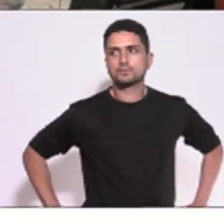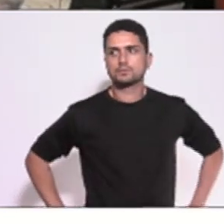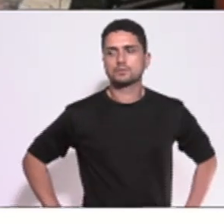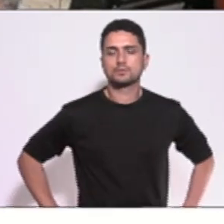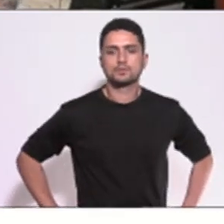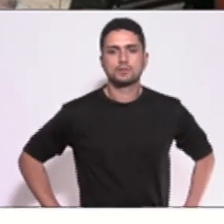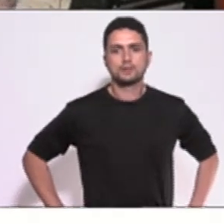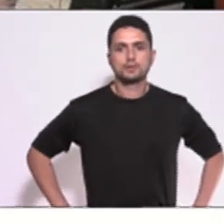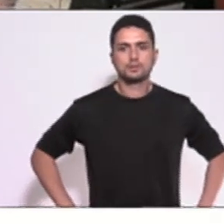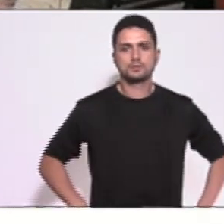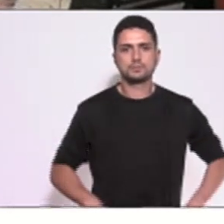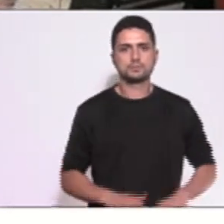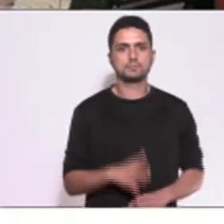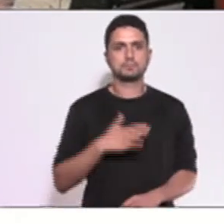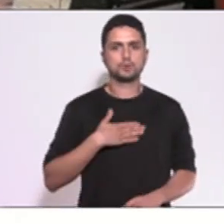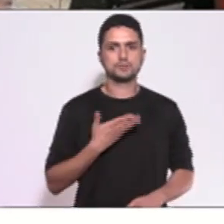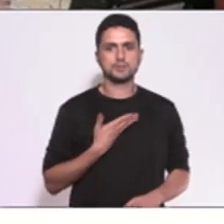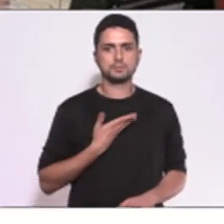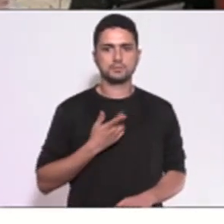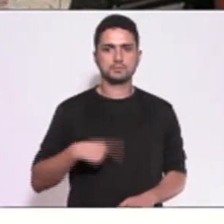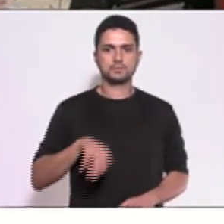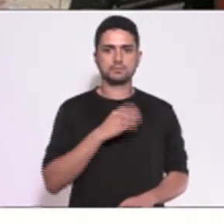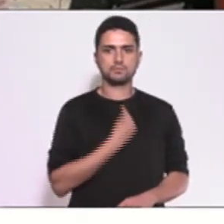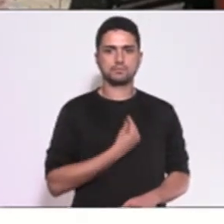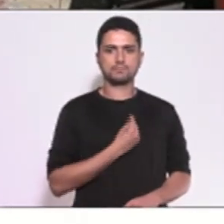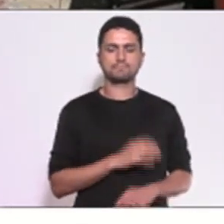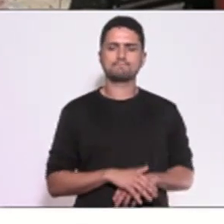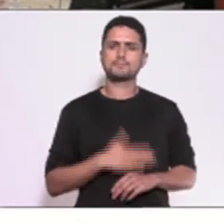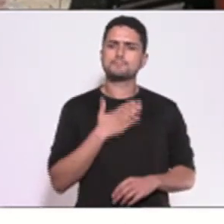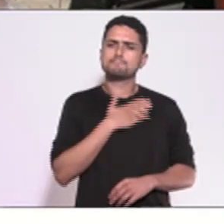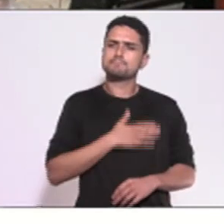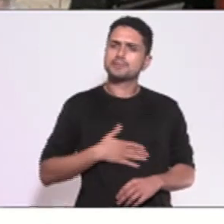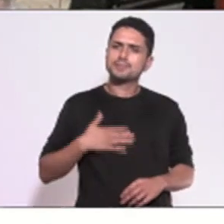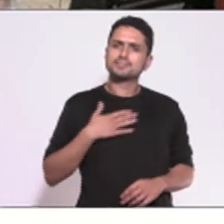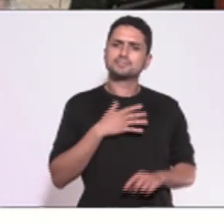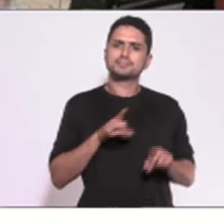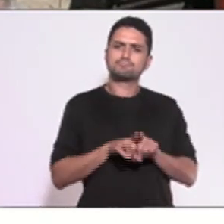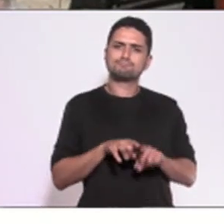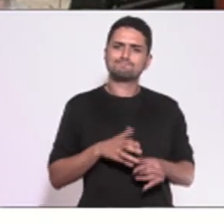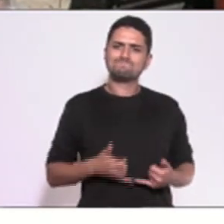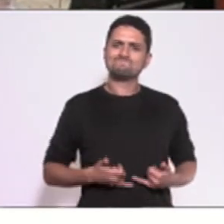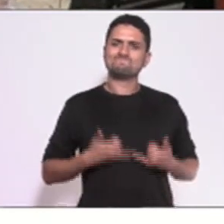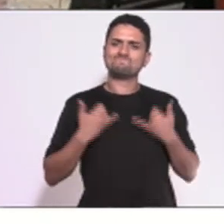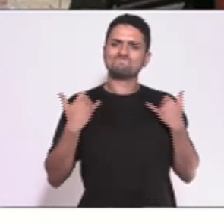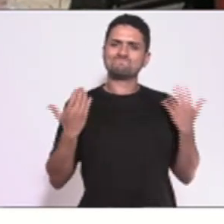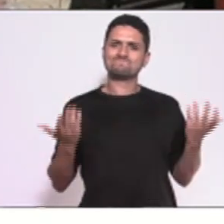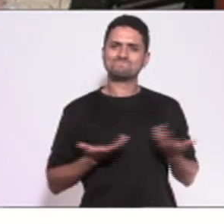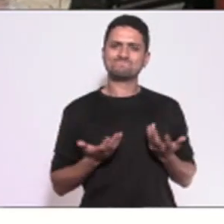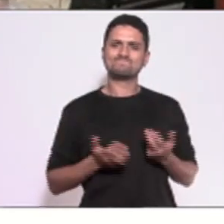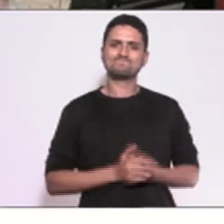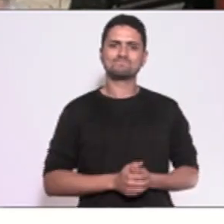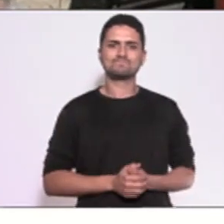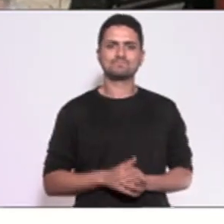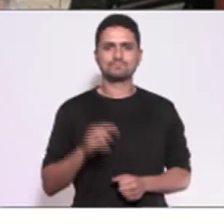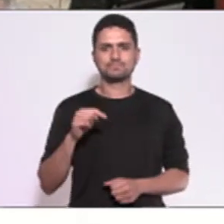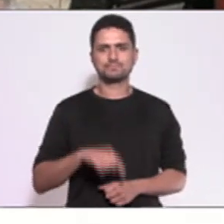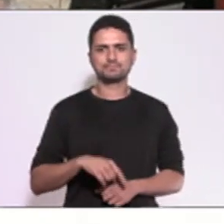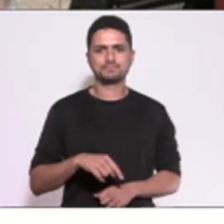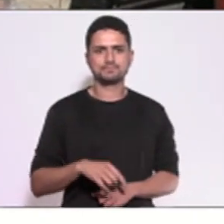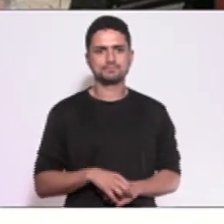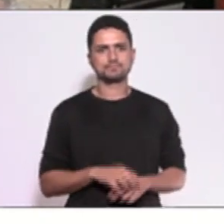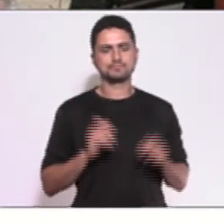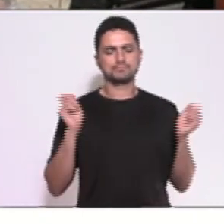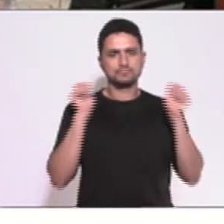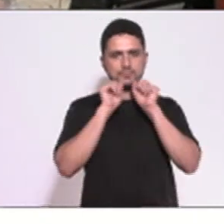Meus amigos presentes, é com imenso prazer e grande orgulho que hoje estou nessa casa